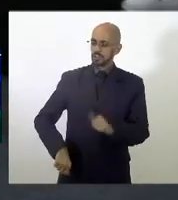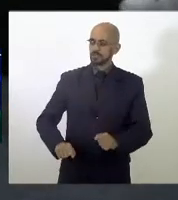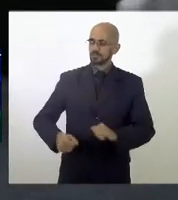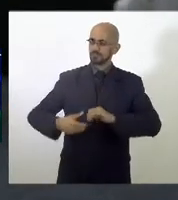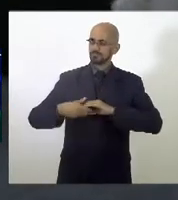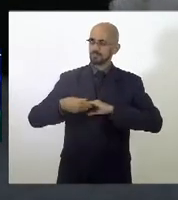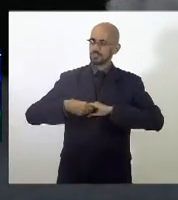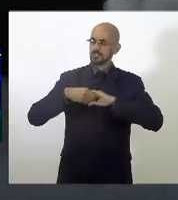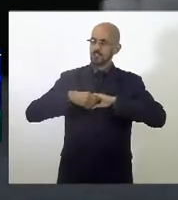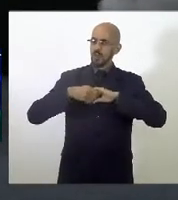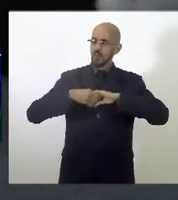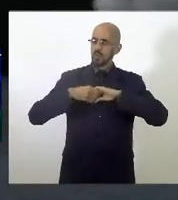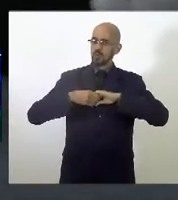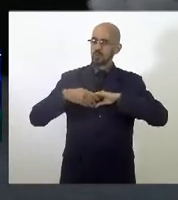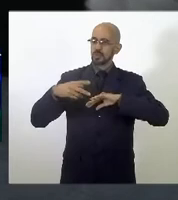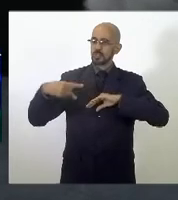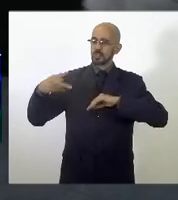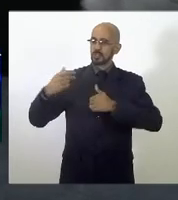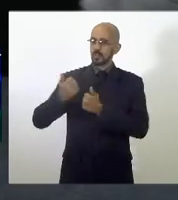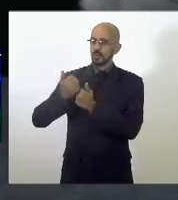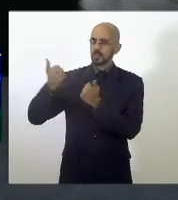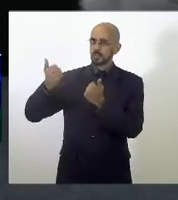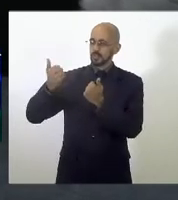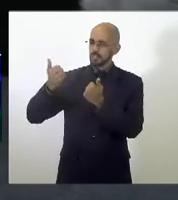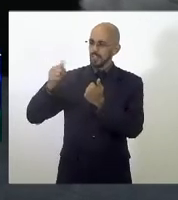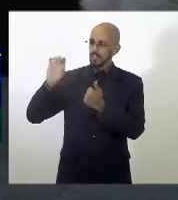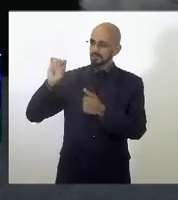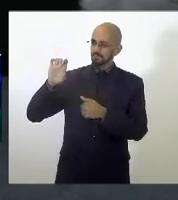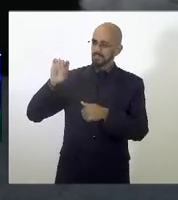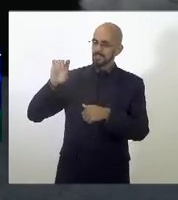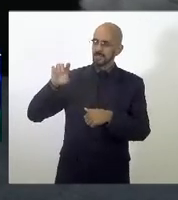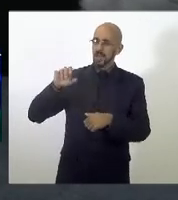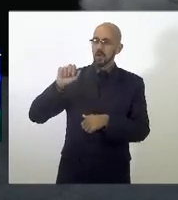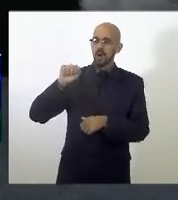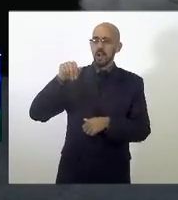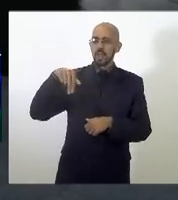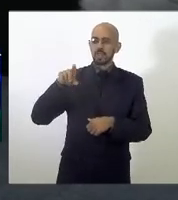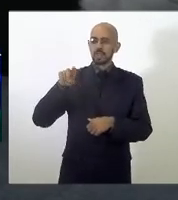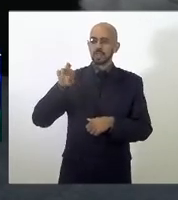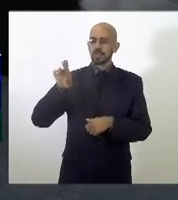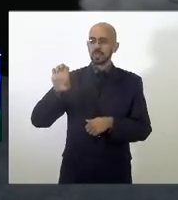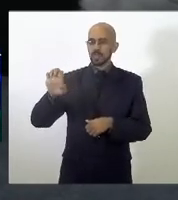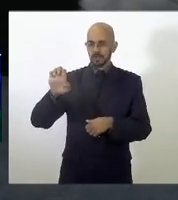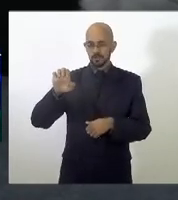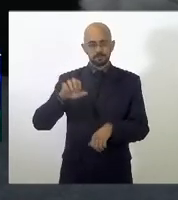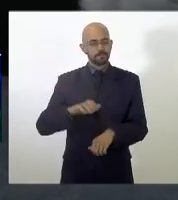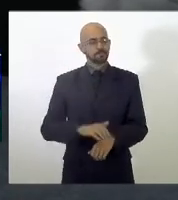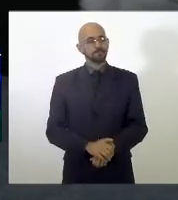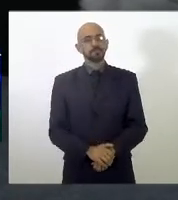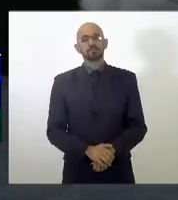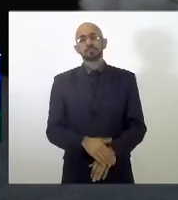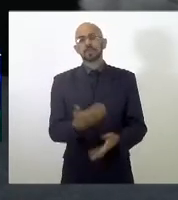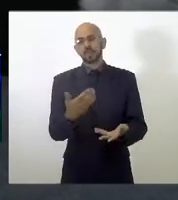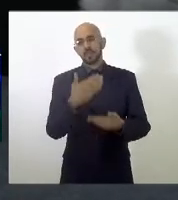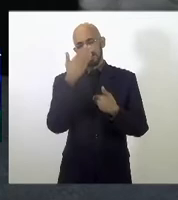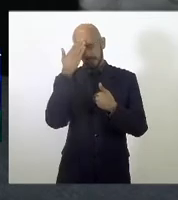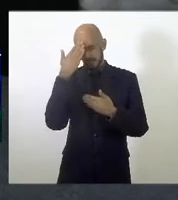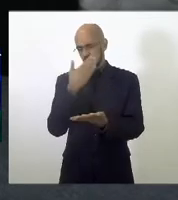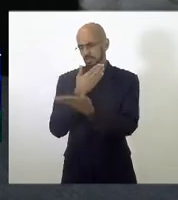o seu auxiliar de luxo na mesa diretora hoje, o André. Eu quero primeiro agradecer a Vossa